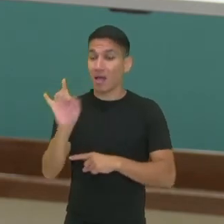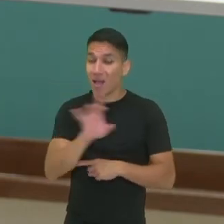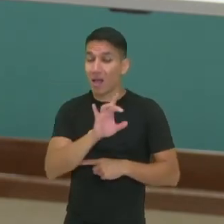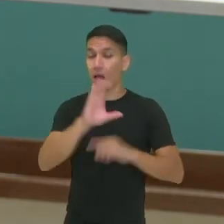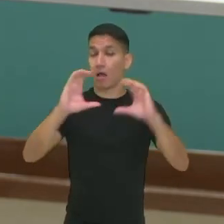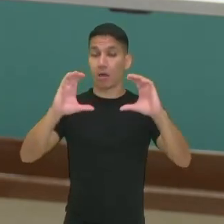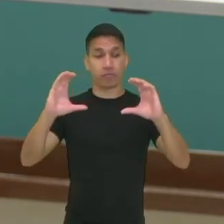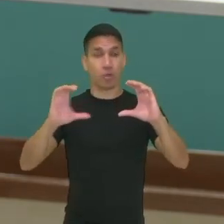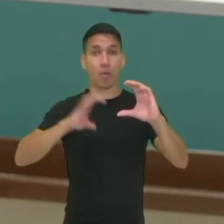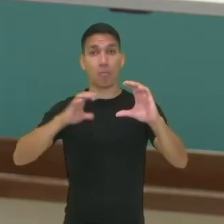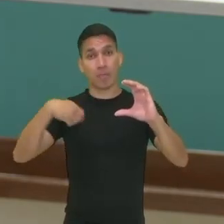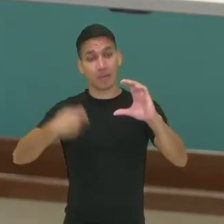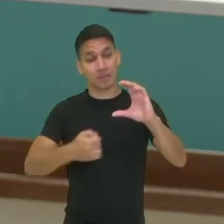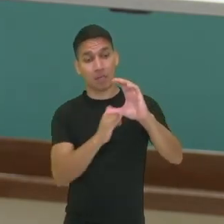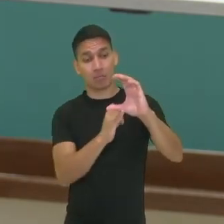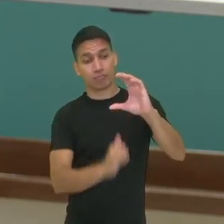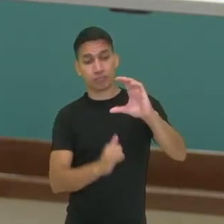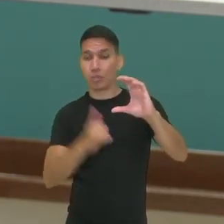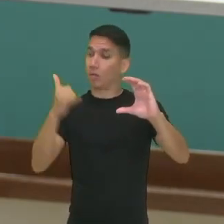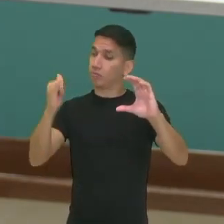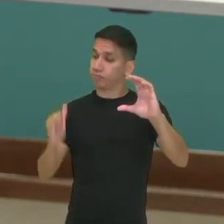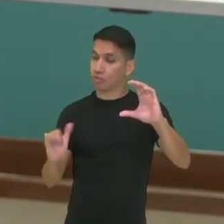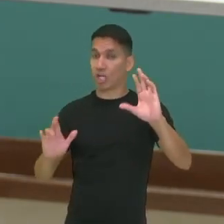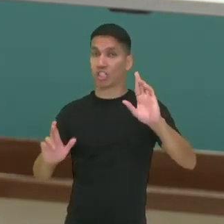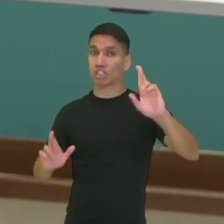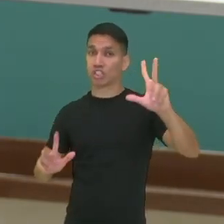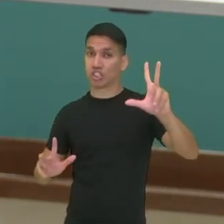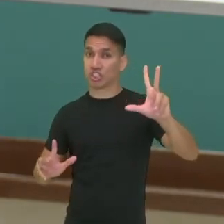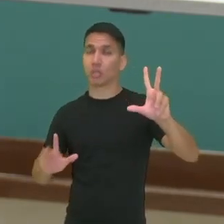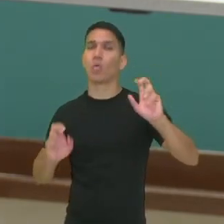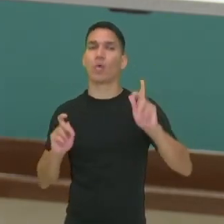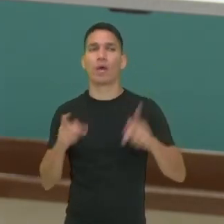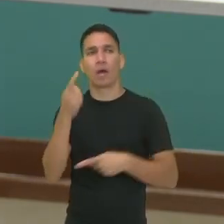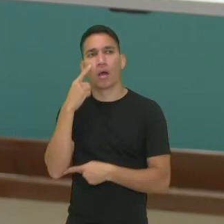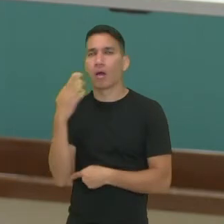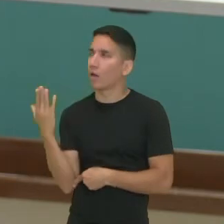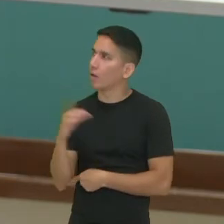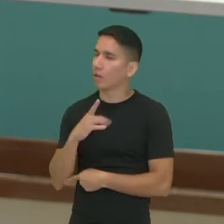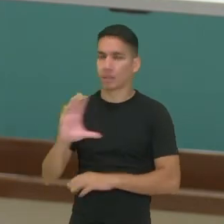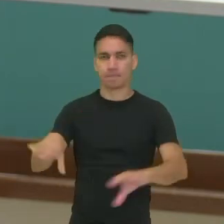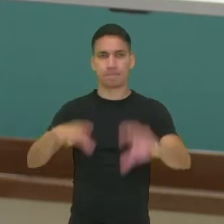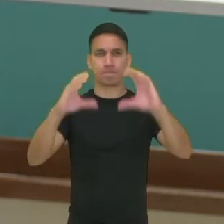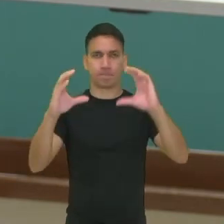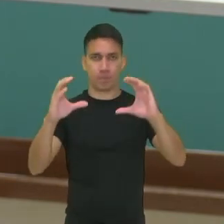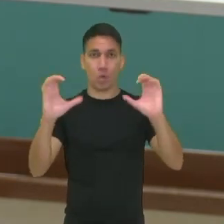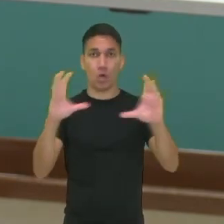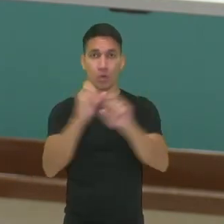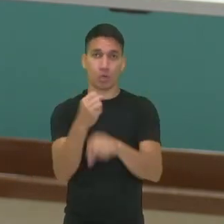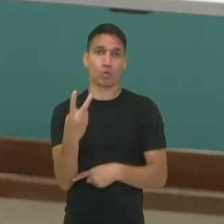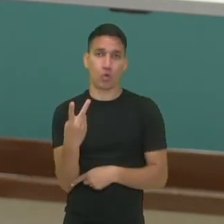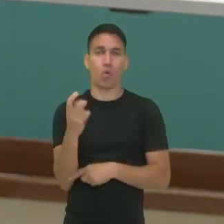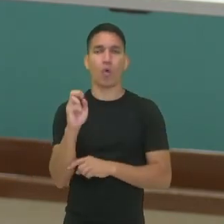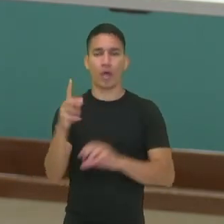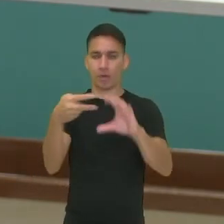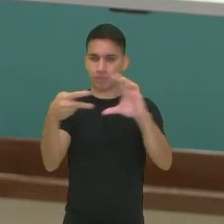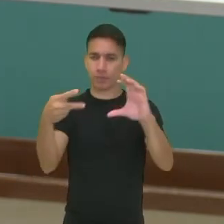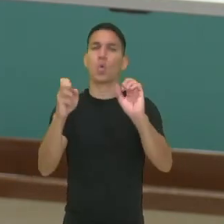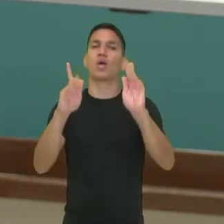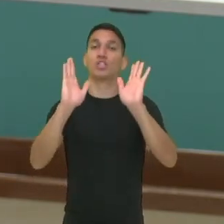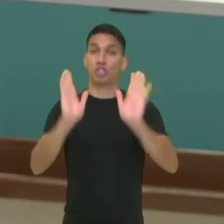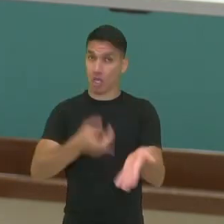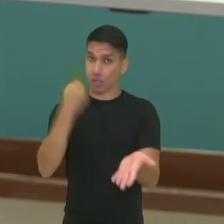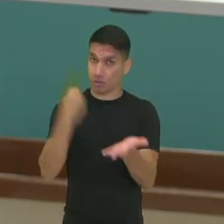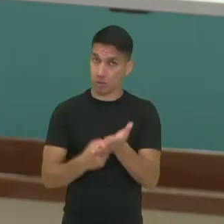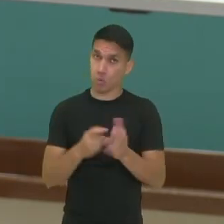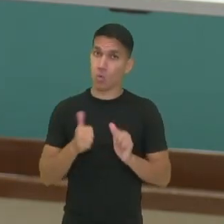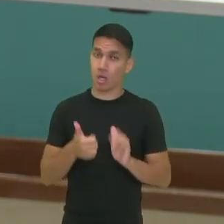grupos ligantes diferentes. Tá? Então aqui, ó, nós temos 2 carbonos com a dupla ligação química. Essa é a primeira